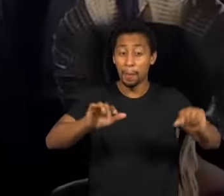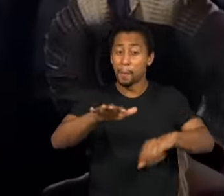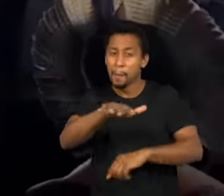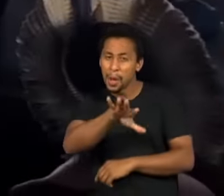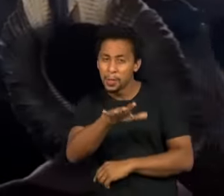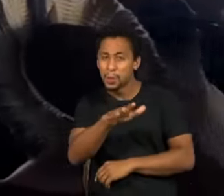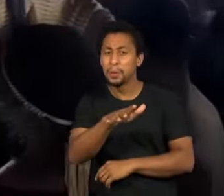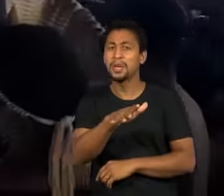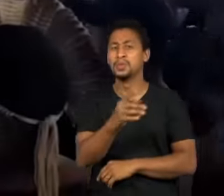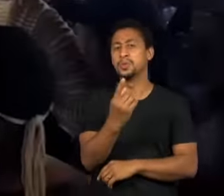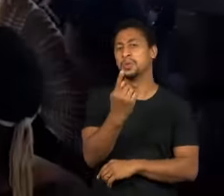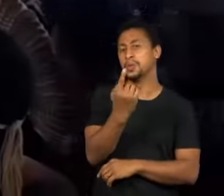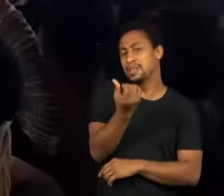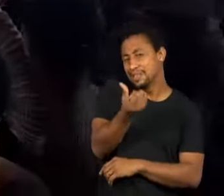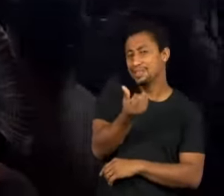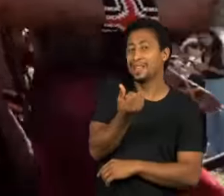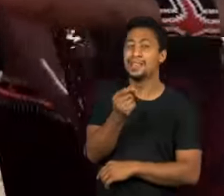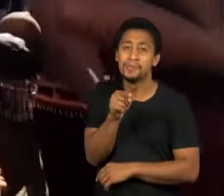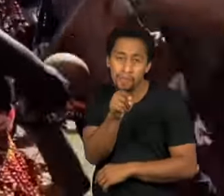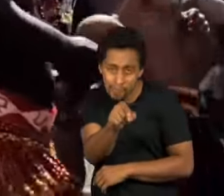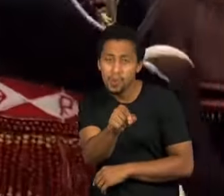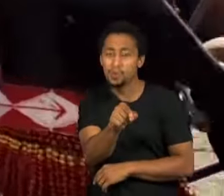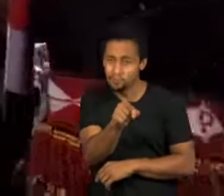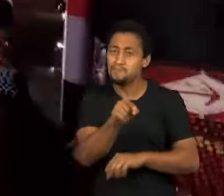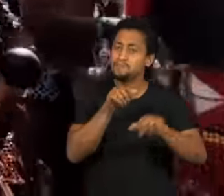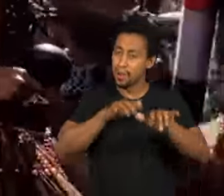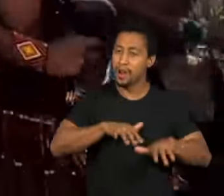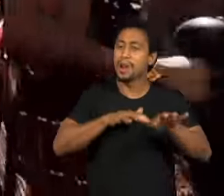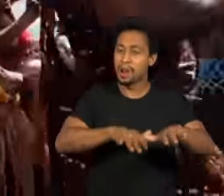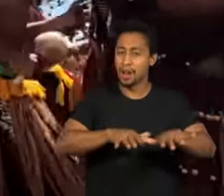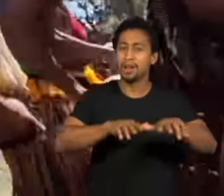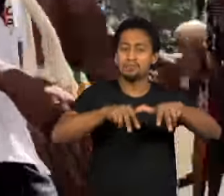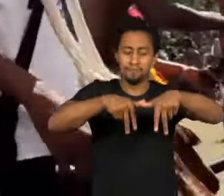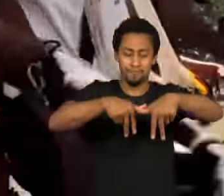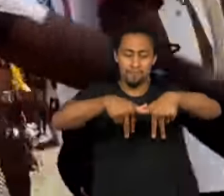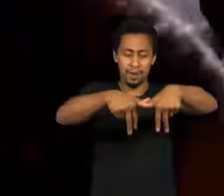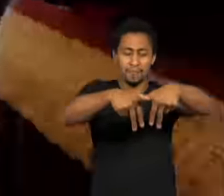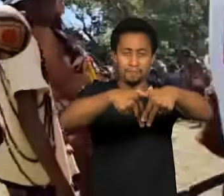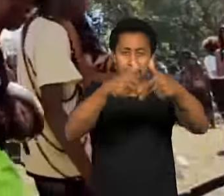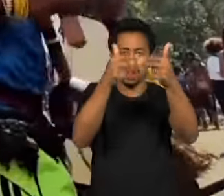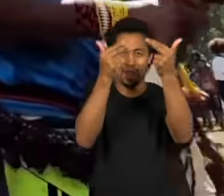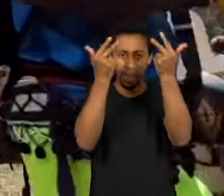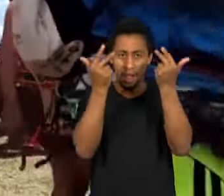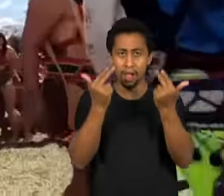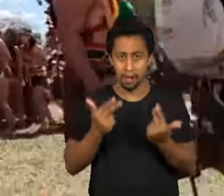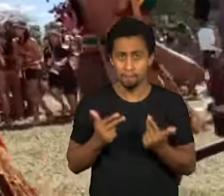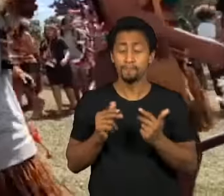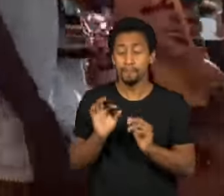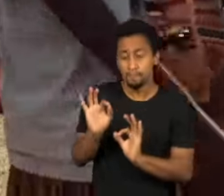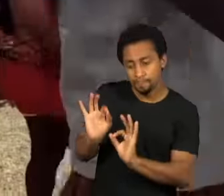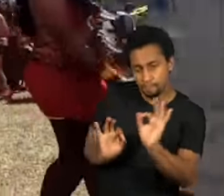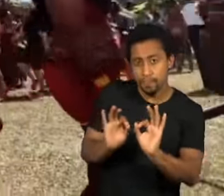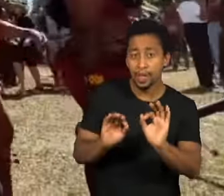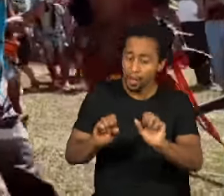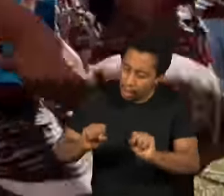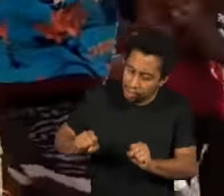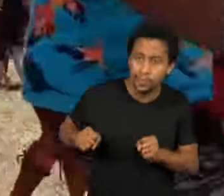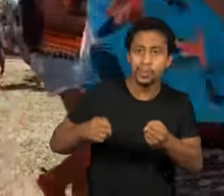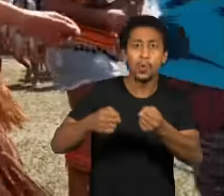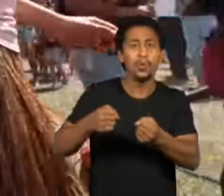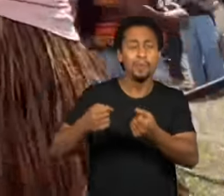que mata e desmata. Eles defendem a demarcação de territórios e protestam contra projetos de